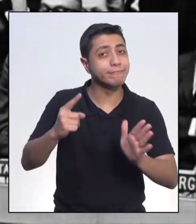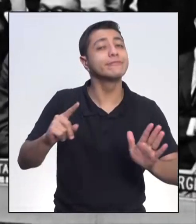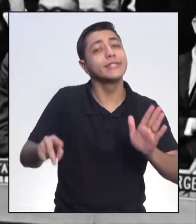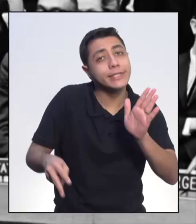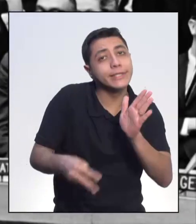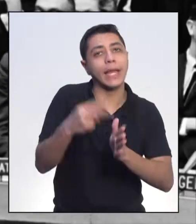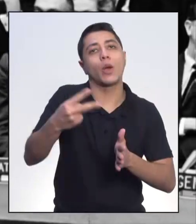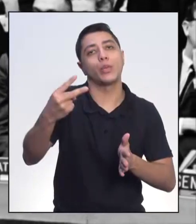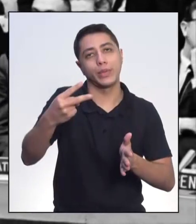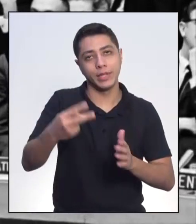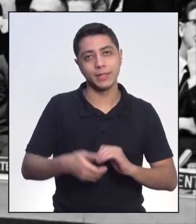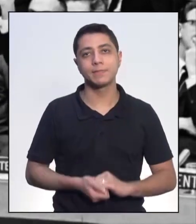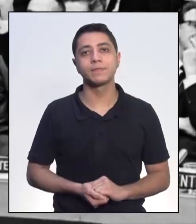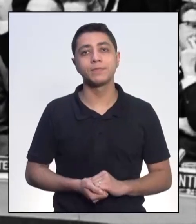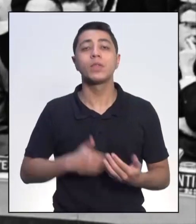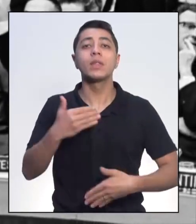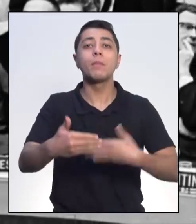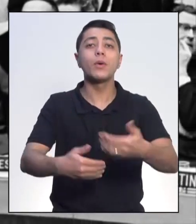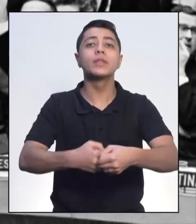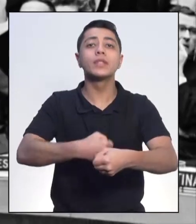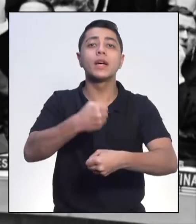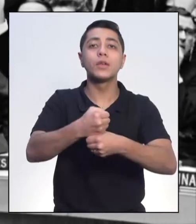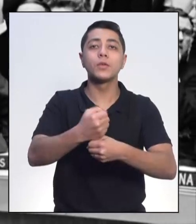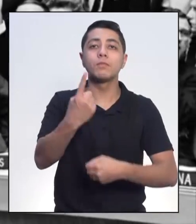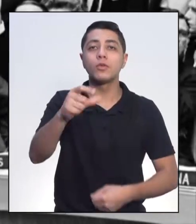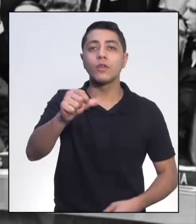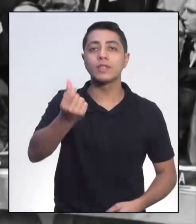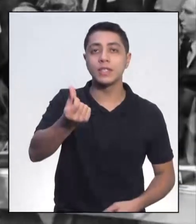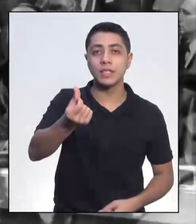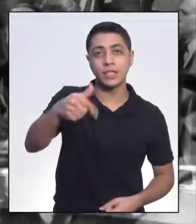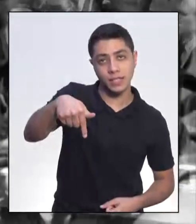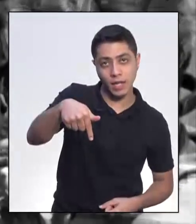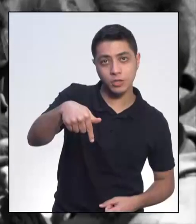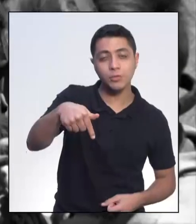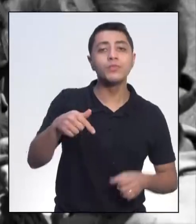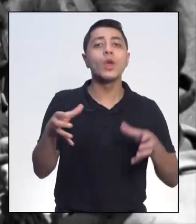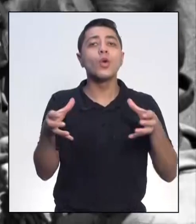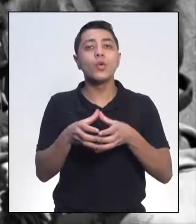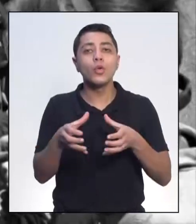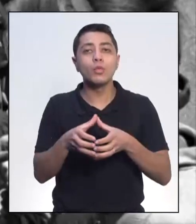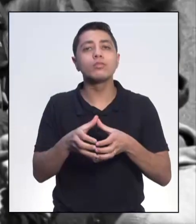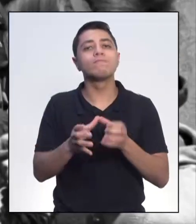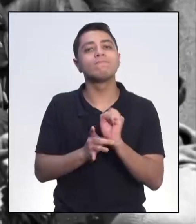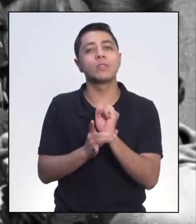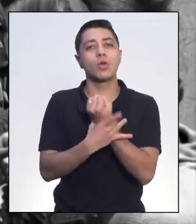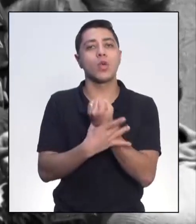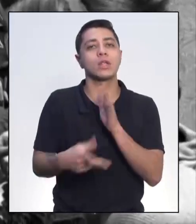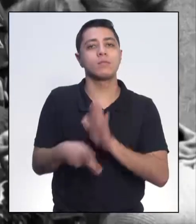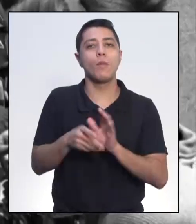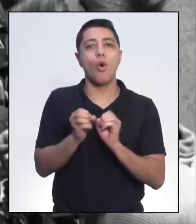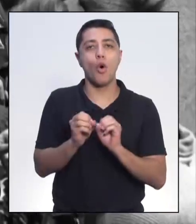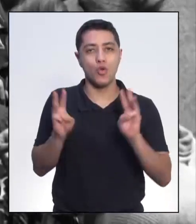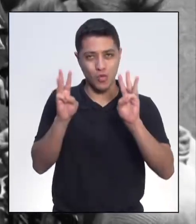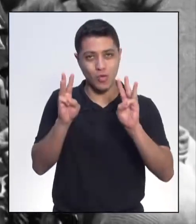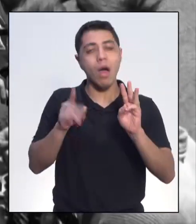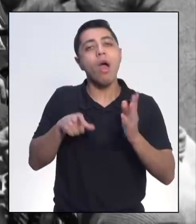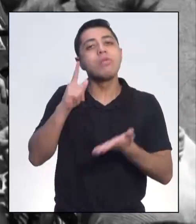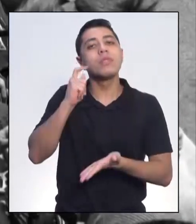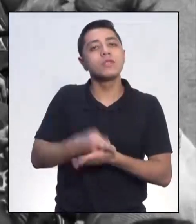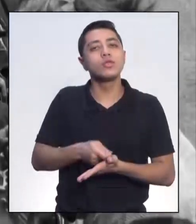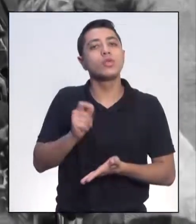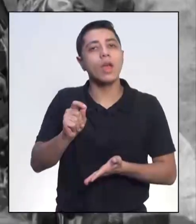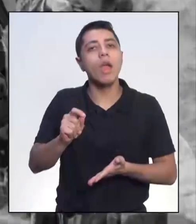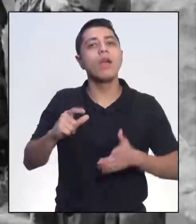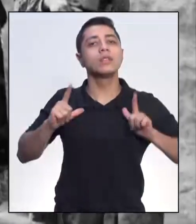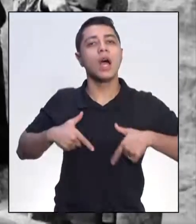Ainda em 1967, o Conselho de Segurança da ONU pediu a retirada das Forças Armadas de Israel dos territórios então